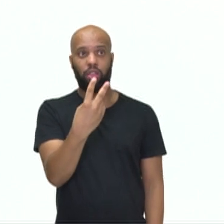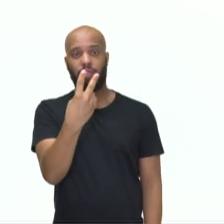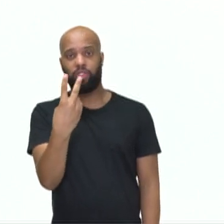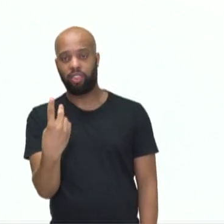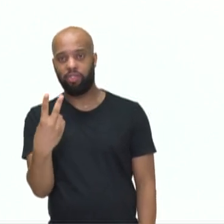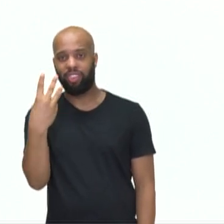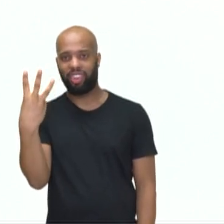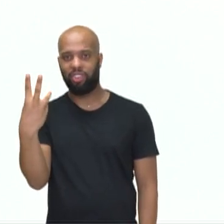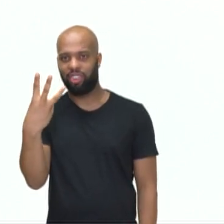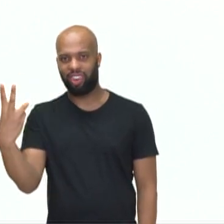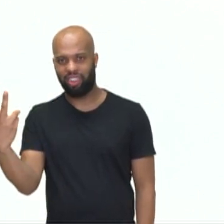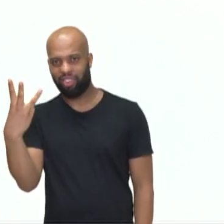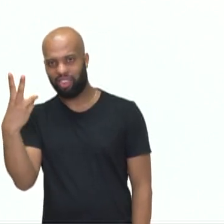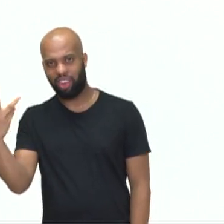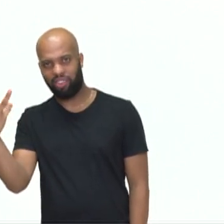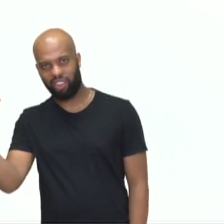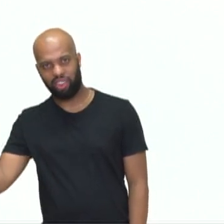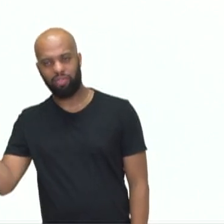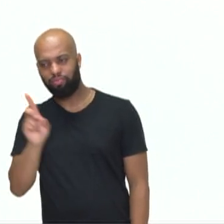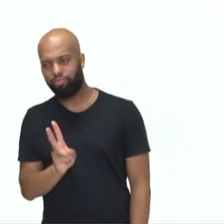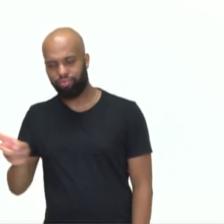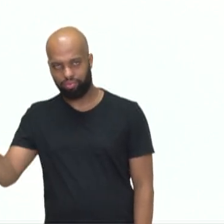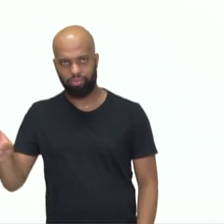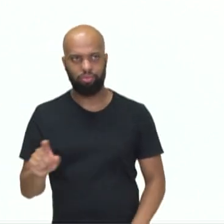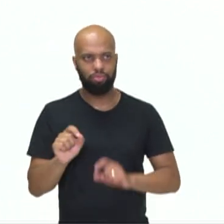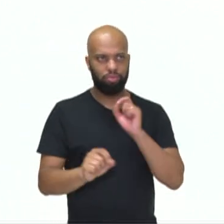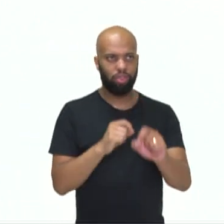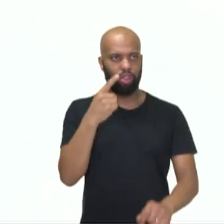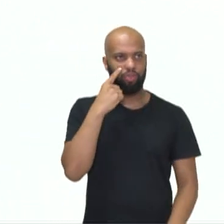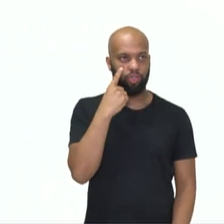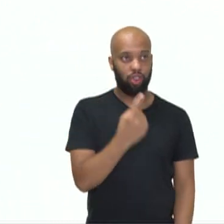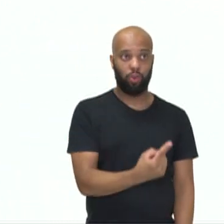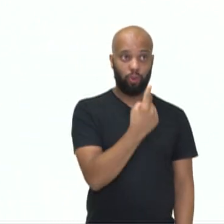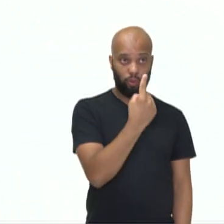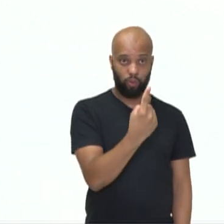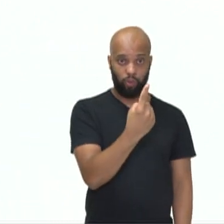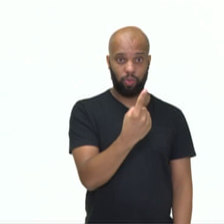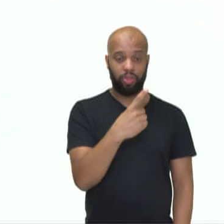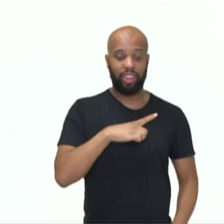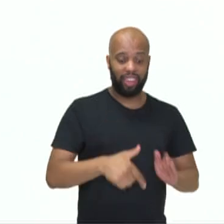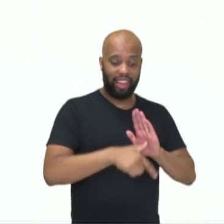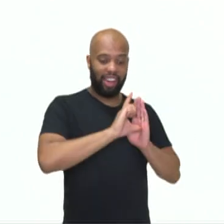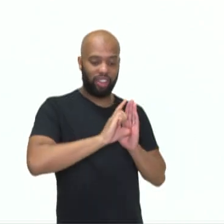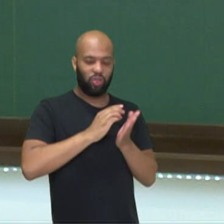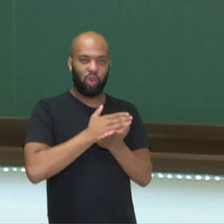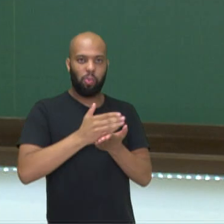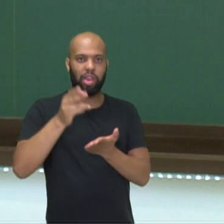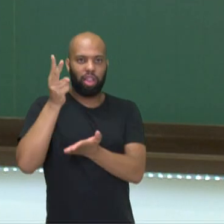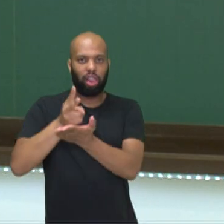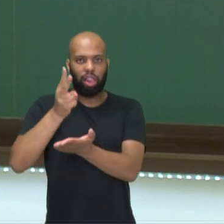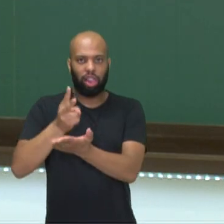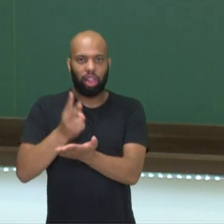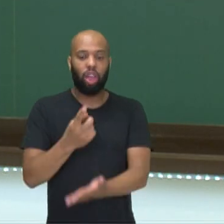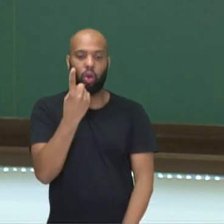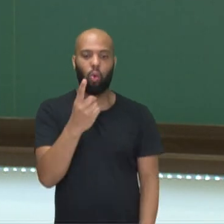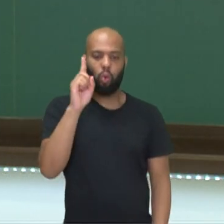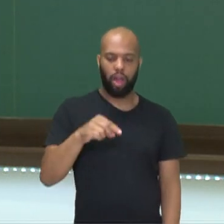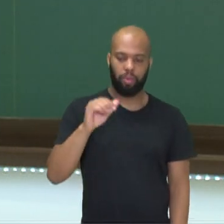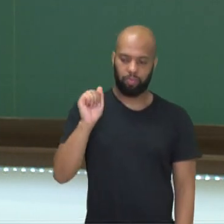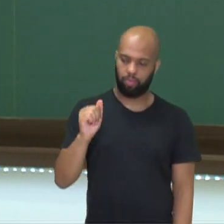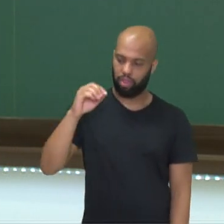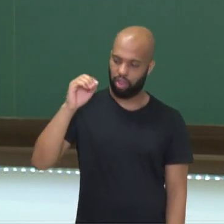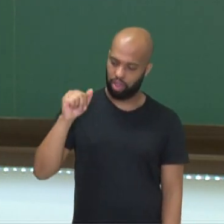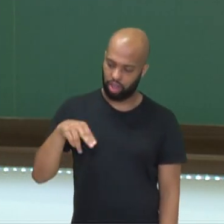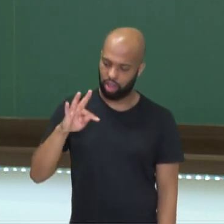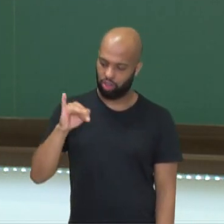23, 23, 23 reticências. Repare que o 1 está antes da repetição. O 1 é meu antiperíodo. Se tem